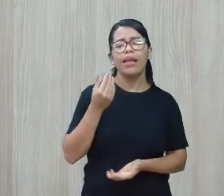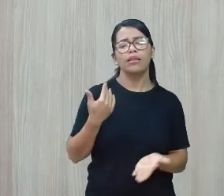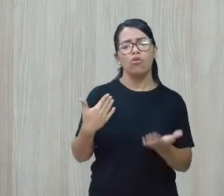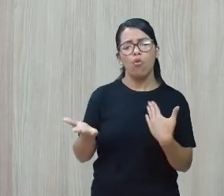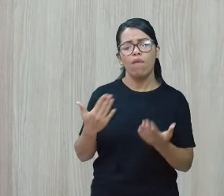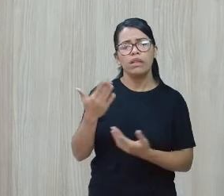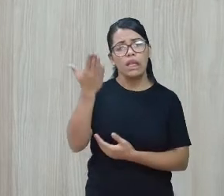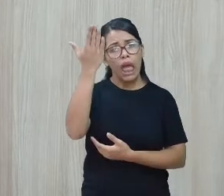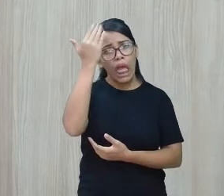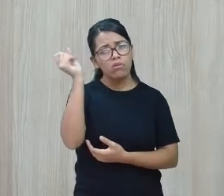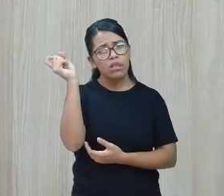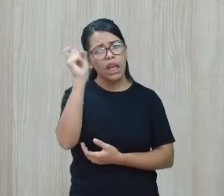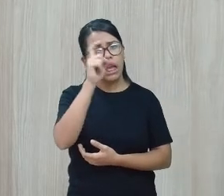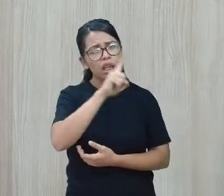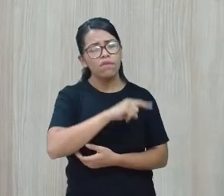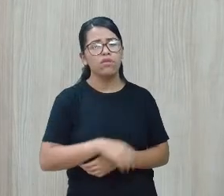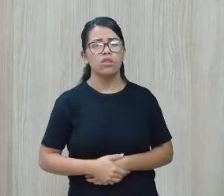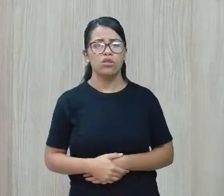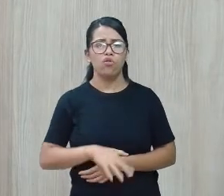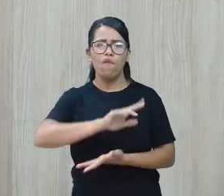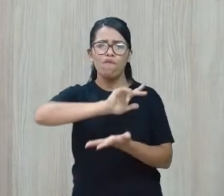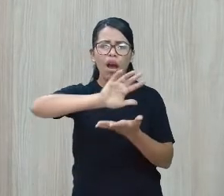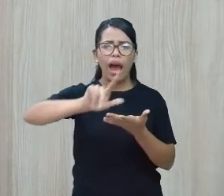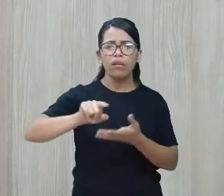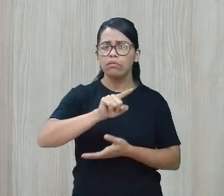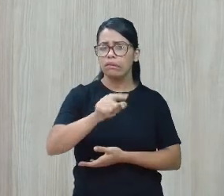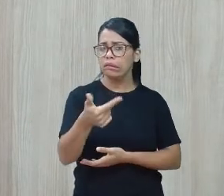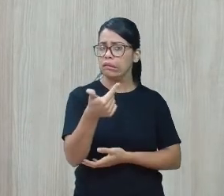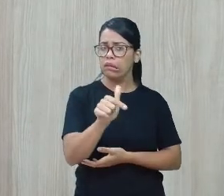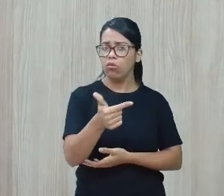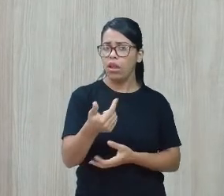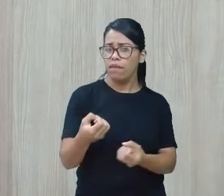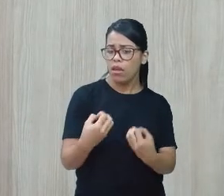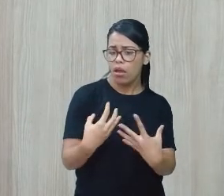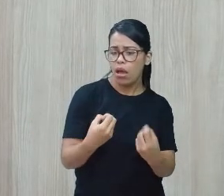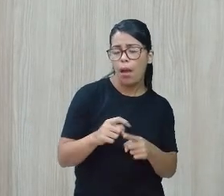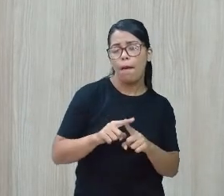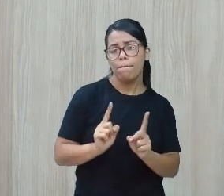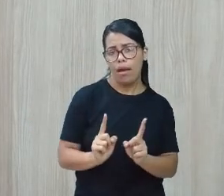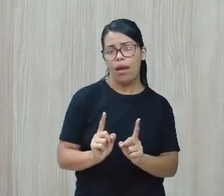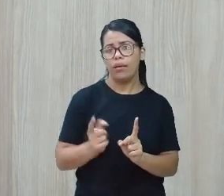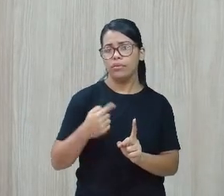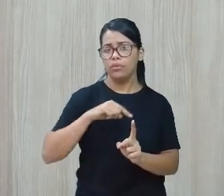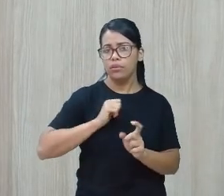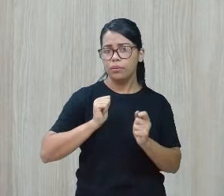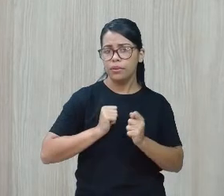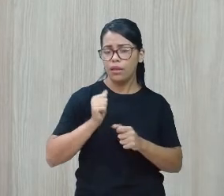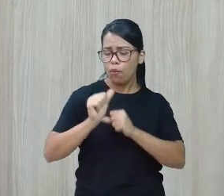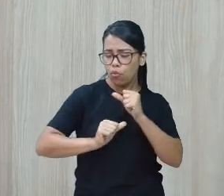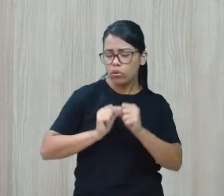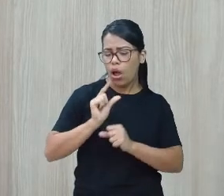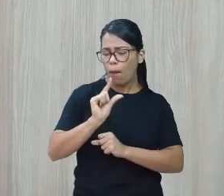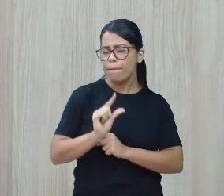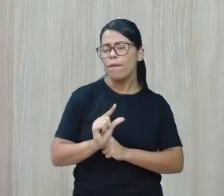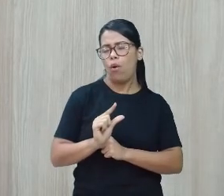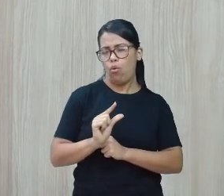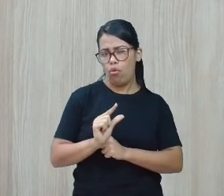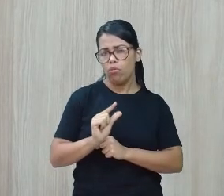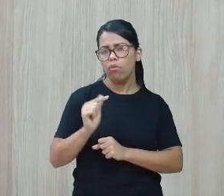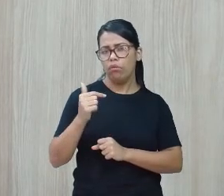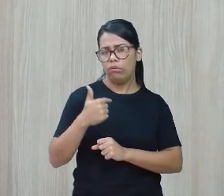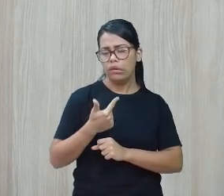muitos de vocês, pais, não tiveram a orientação dos pais de vocês, mas cabe a gente modificar um pouquinho